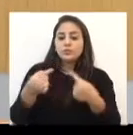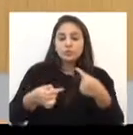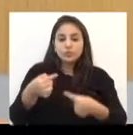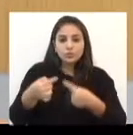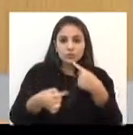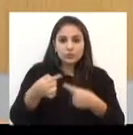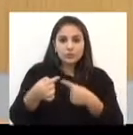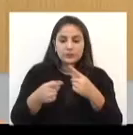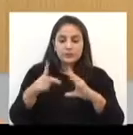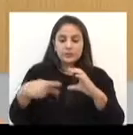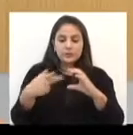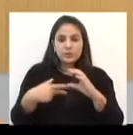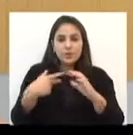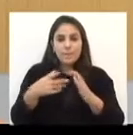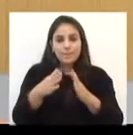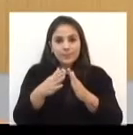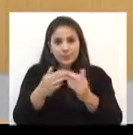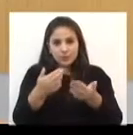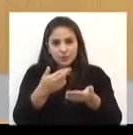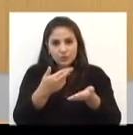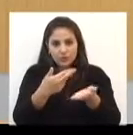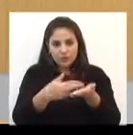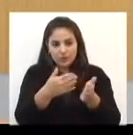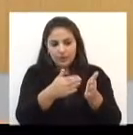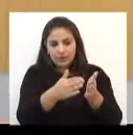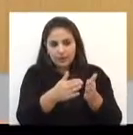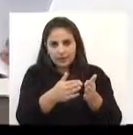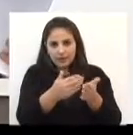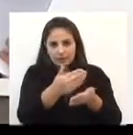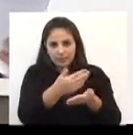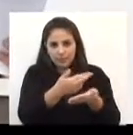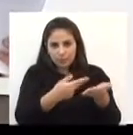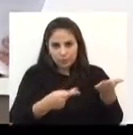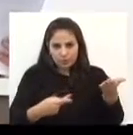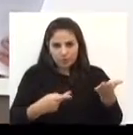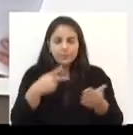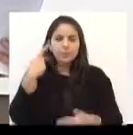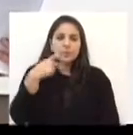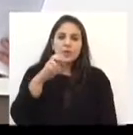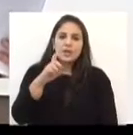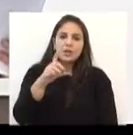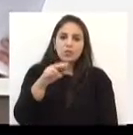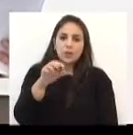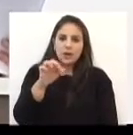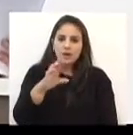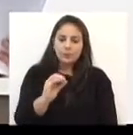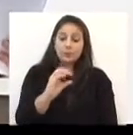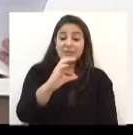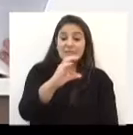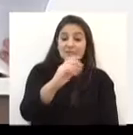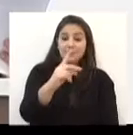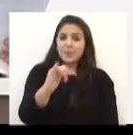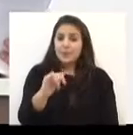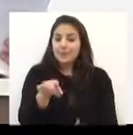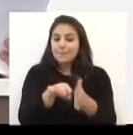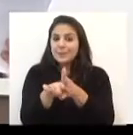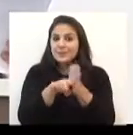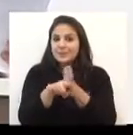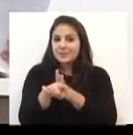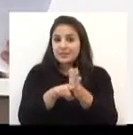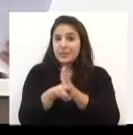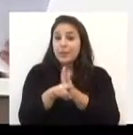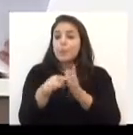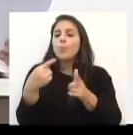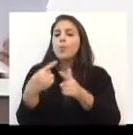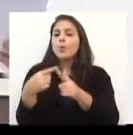requerimento protocolado pelo vereador Eduardo Pelicioli. A CPI é para investigar um possível